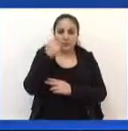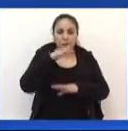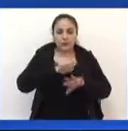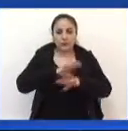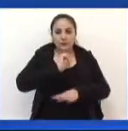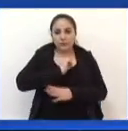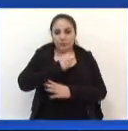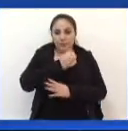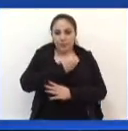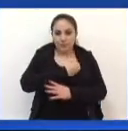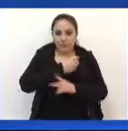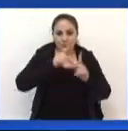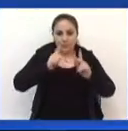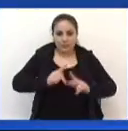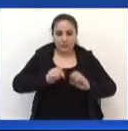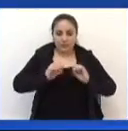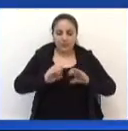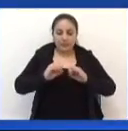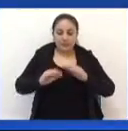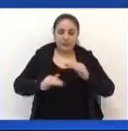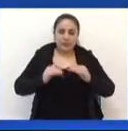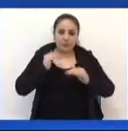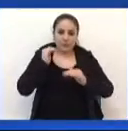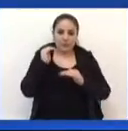número de candidatos com ensino